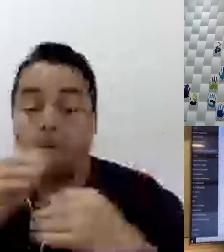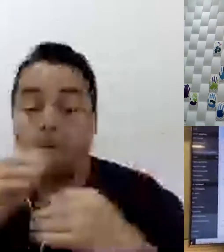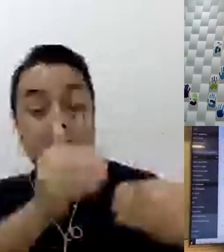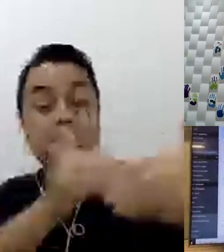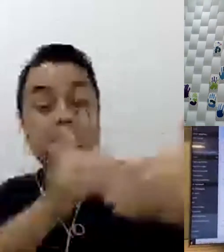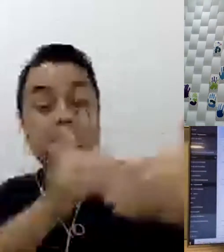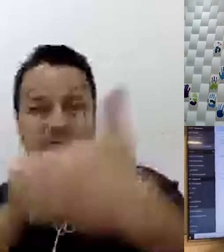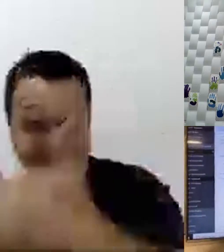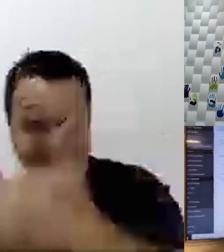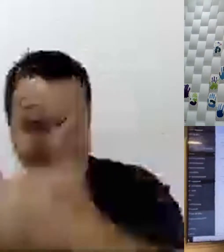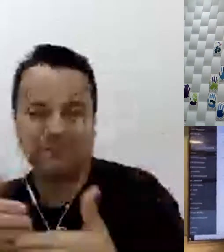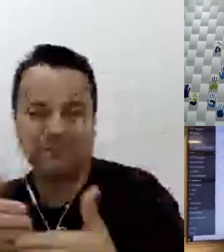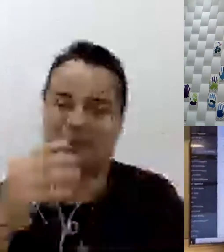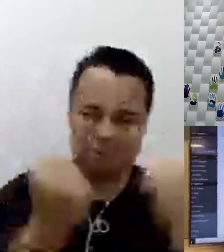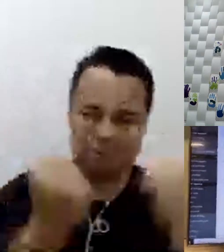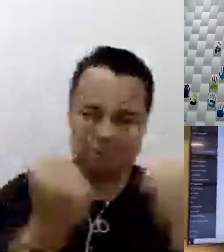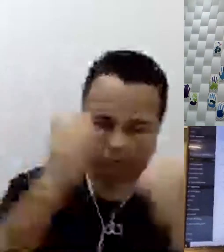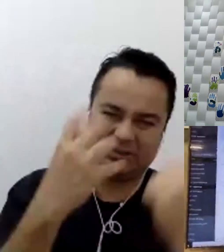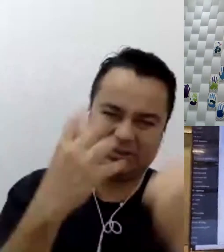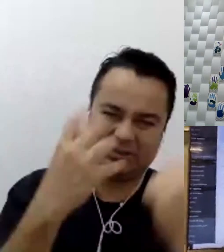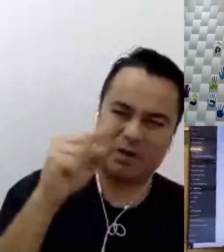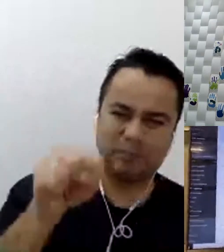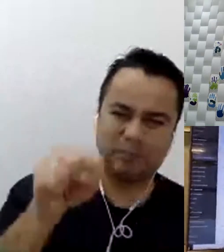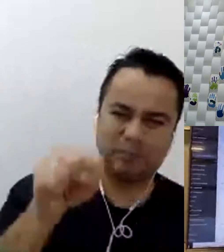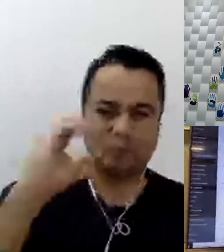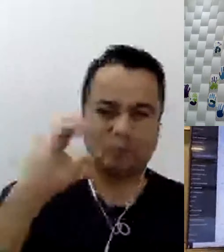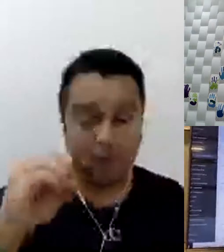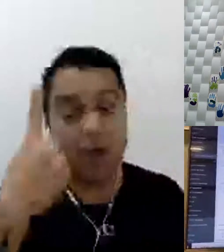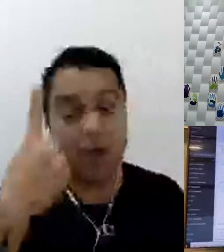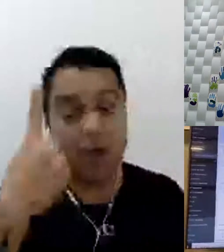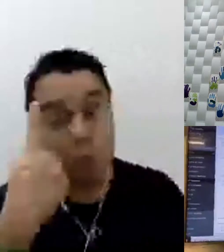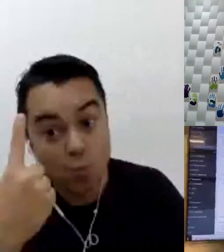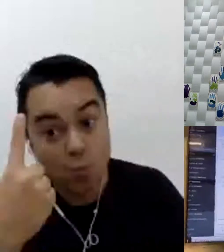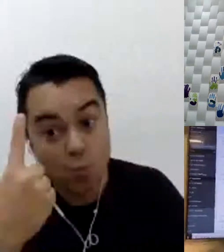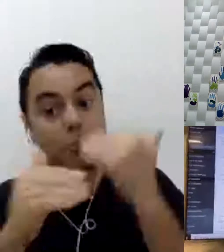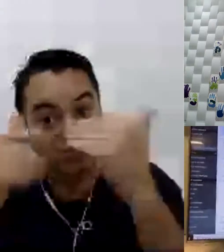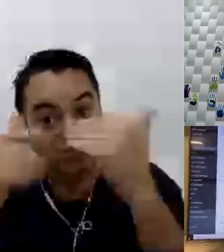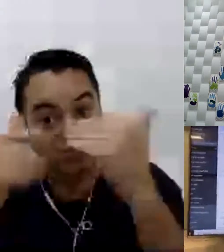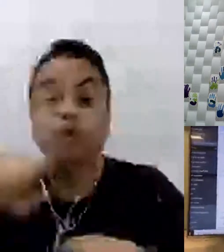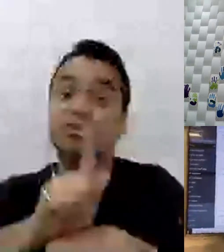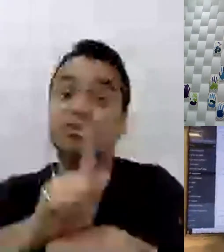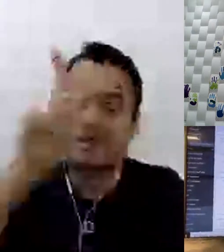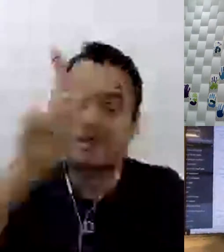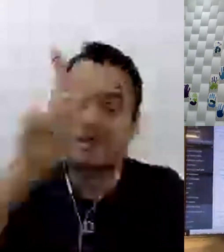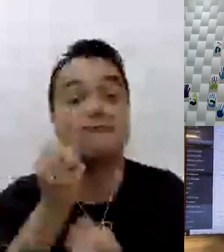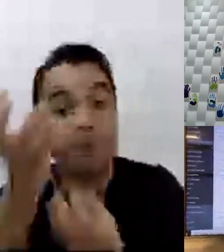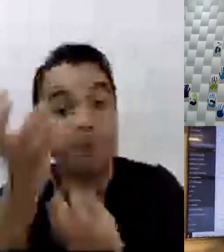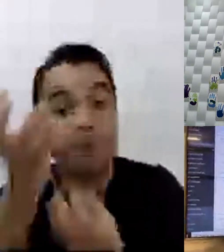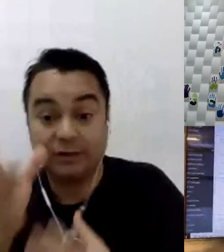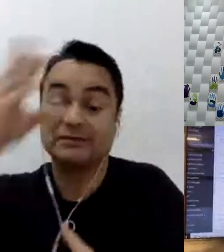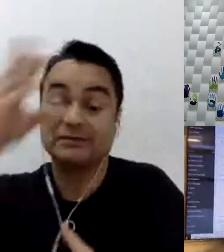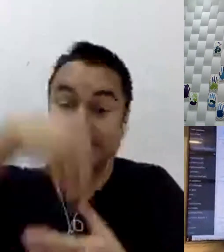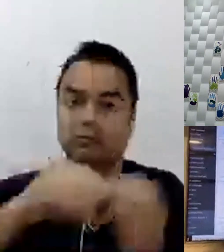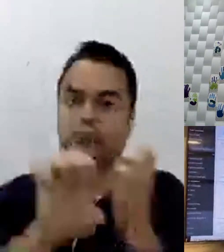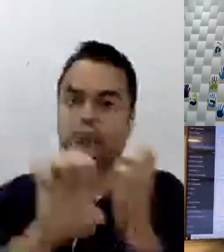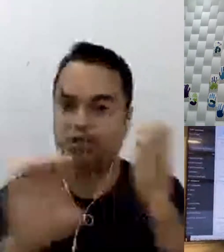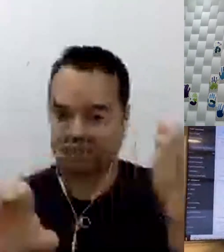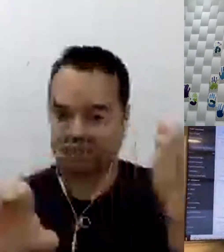processo aqui de indústria 4.0 é um dos processos que nós gerenciamos as informações dentro da engenharia.